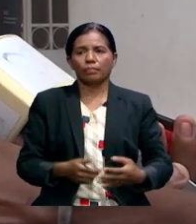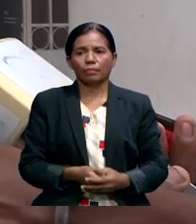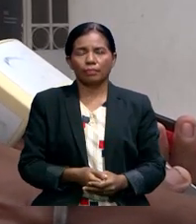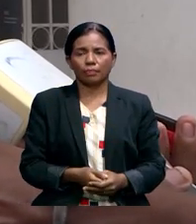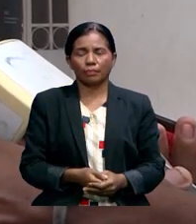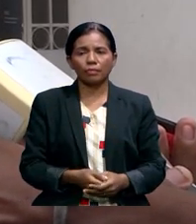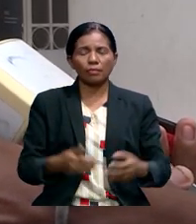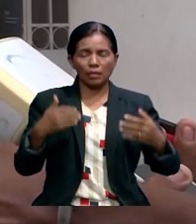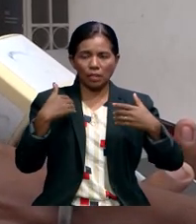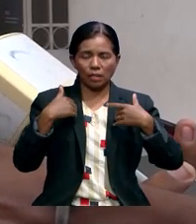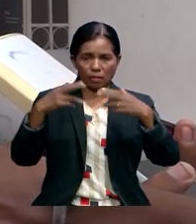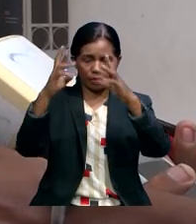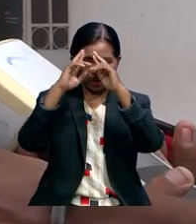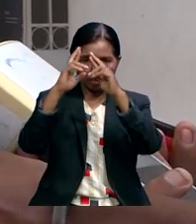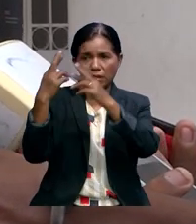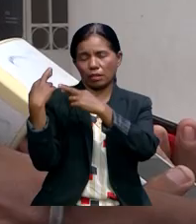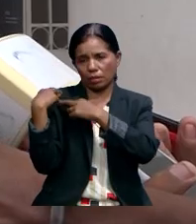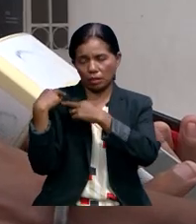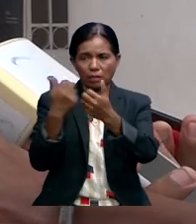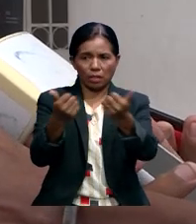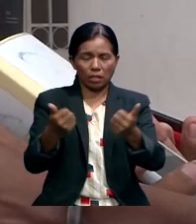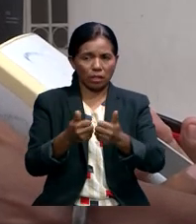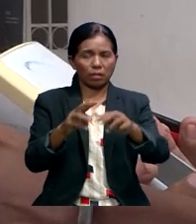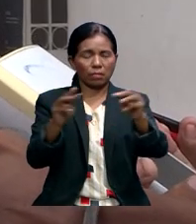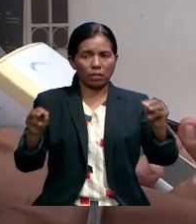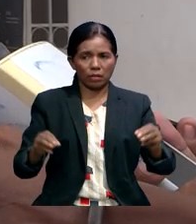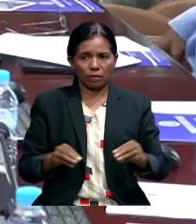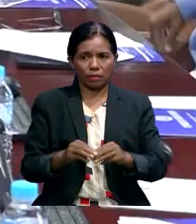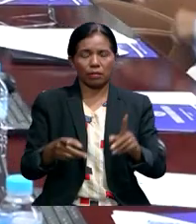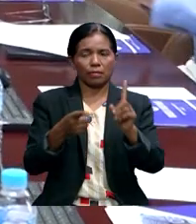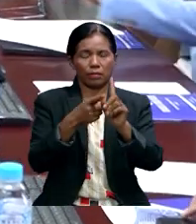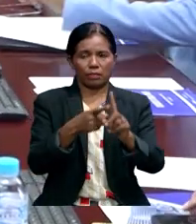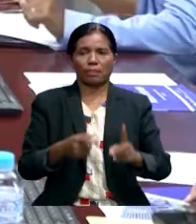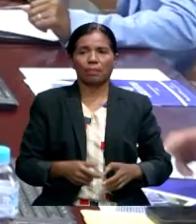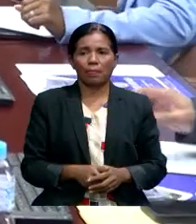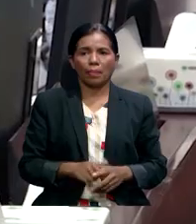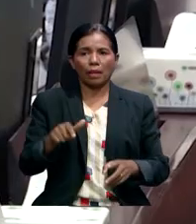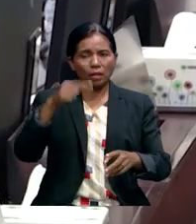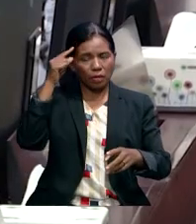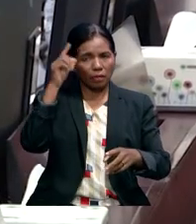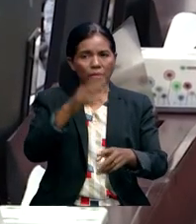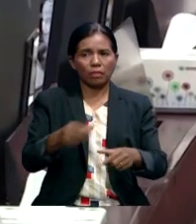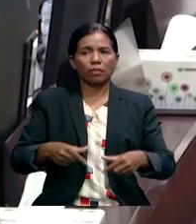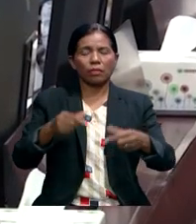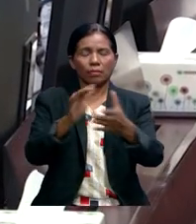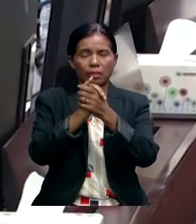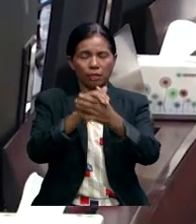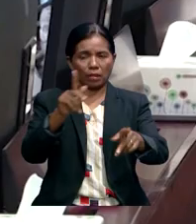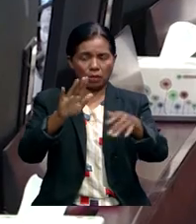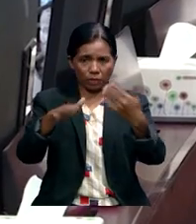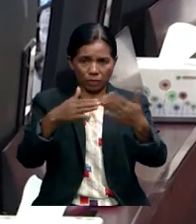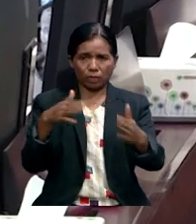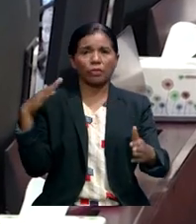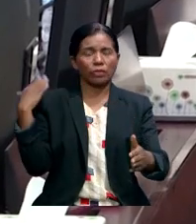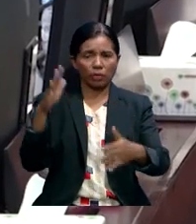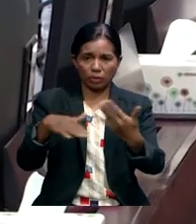o responsável será arte marciais de ser né positivo da deve. Além de né governo mos felicita a população liu jovem será